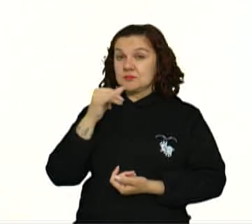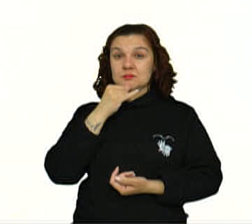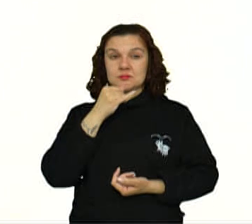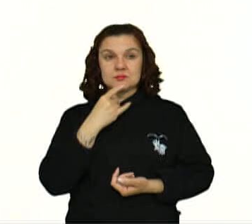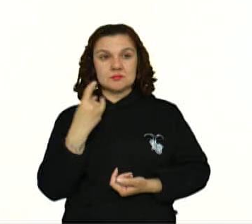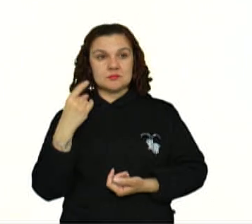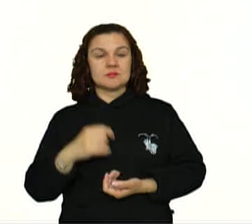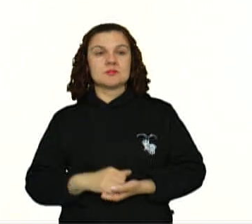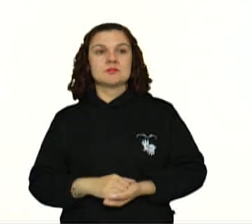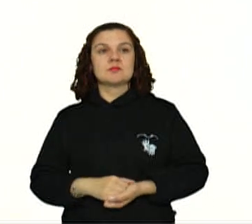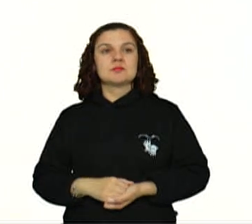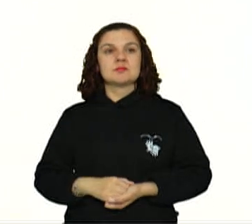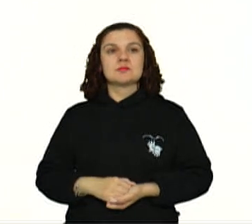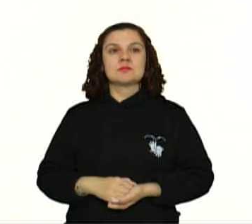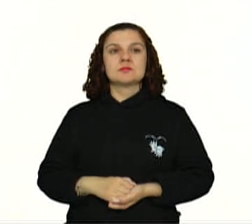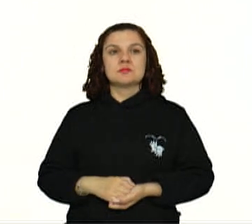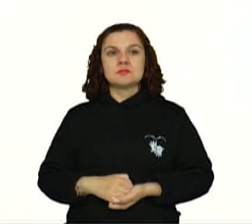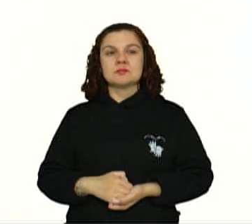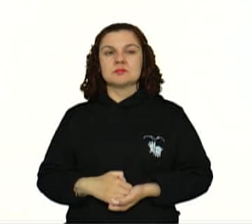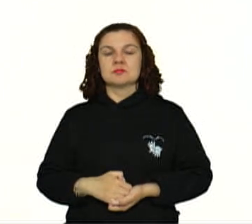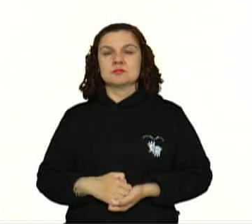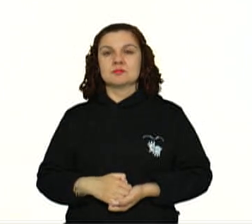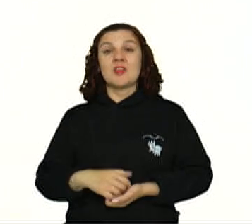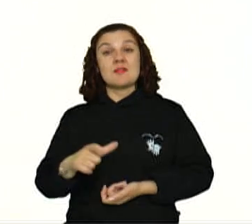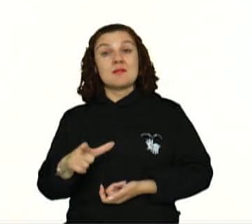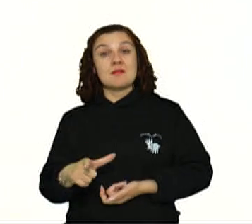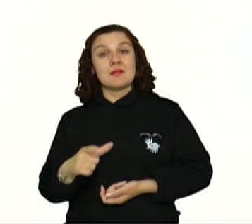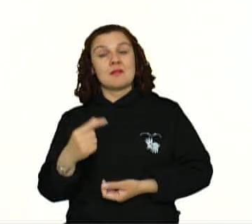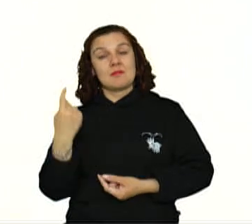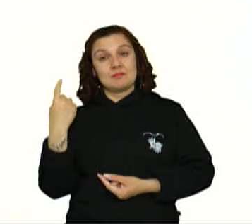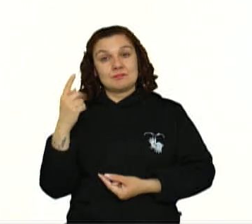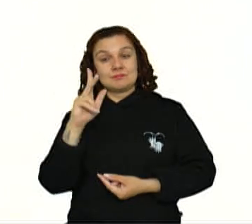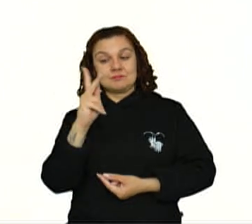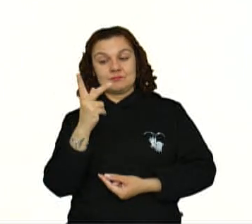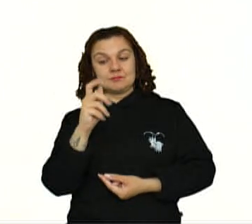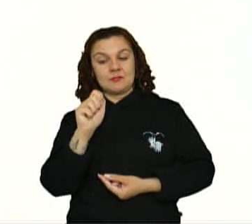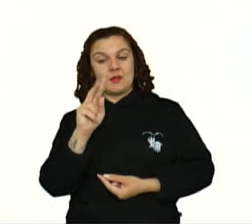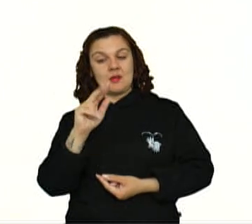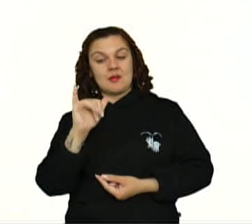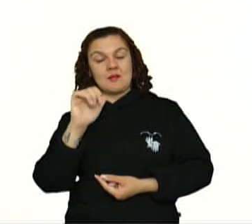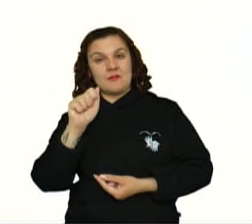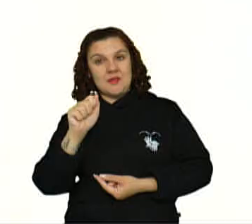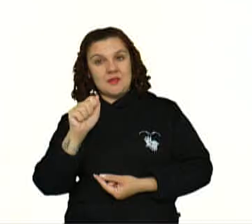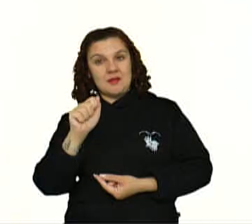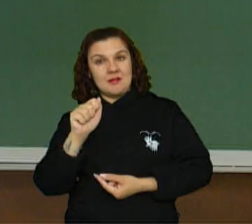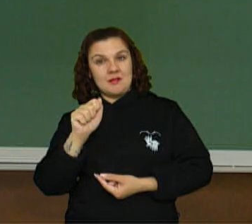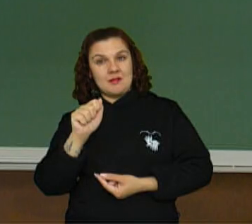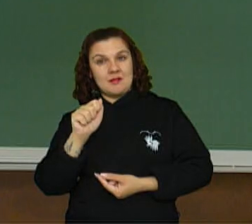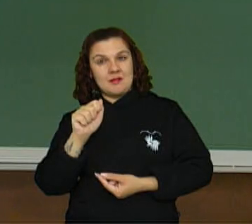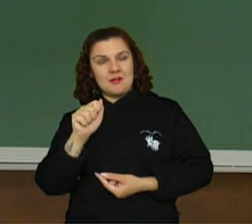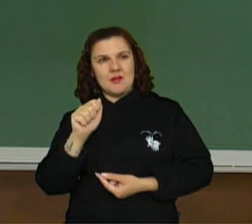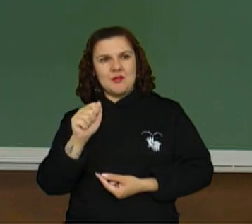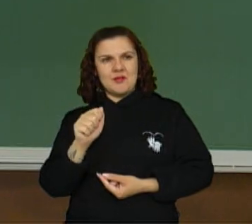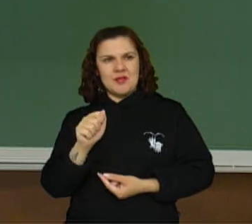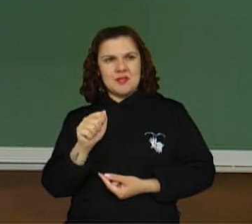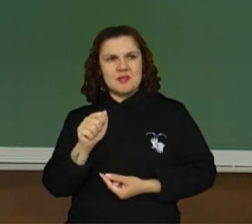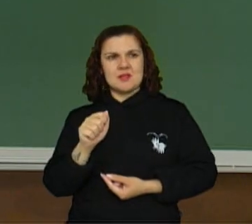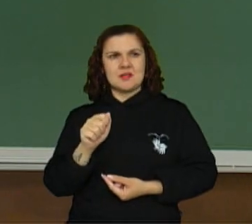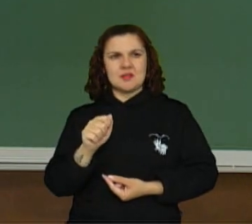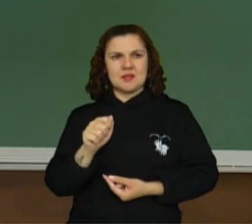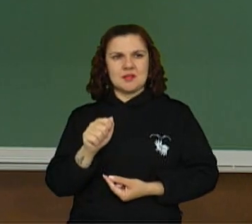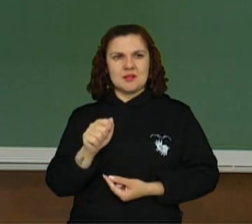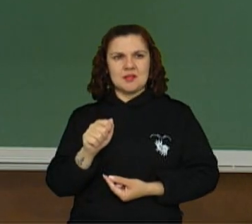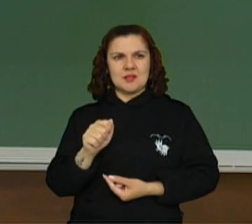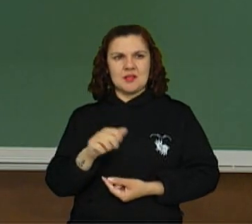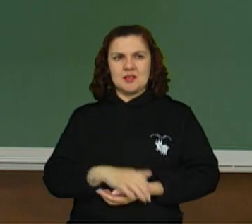Exemplo, havia grades nas janelas. Professora, havia, não era